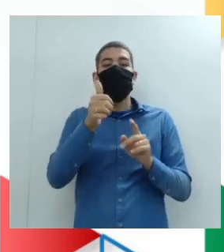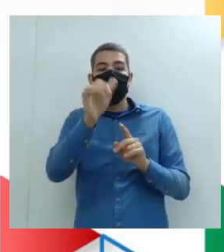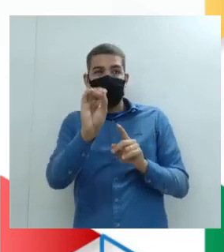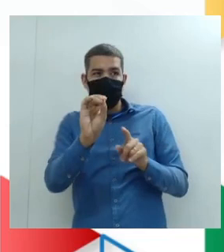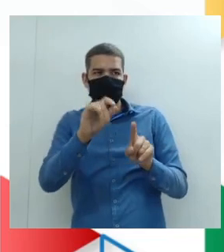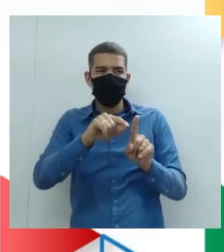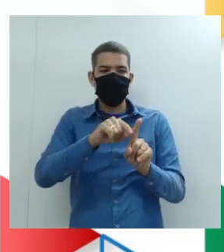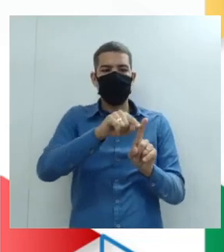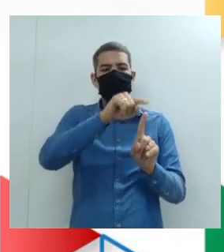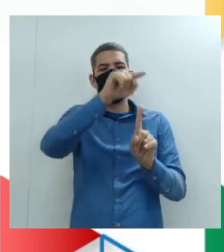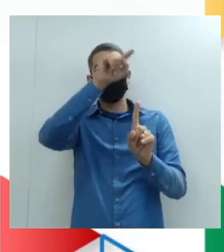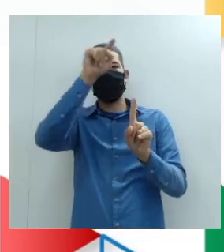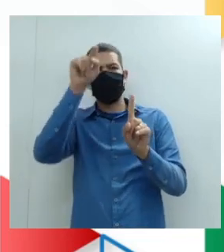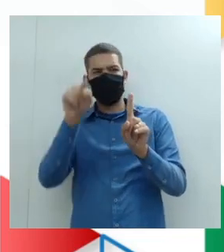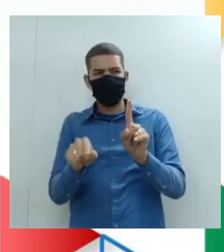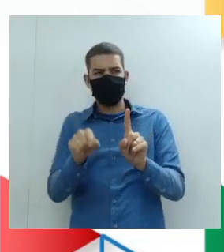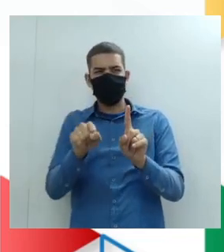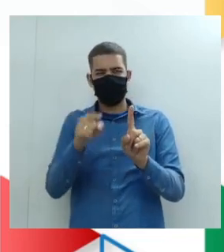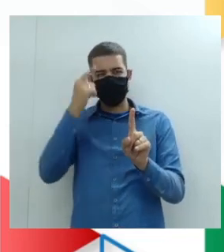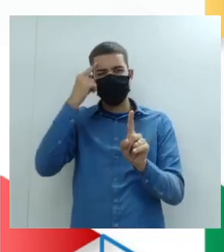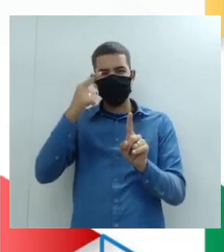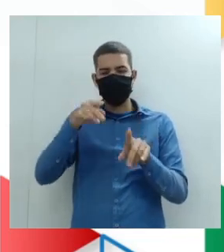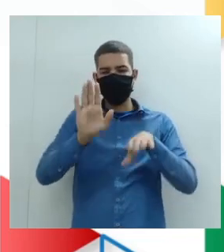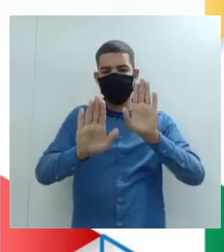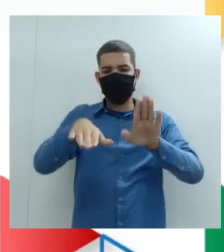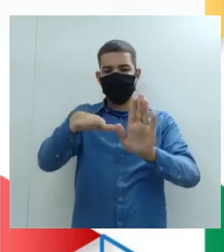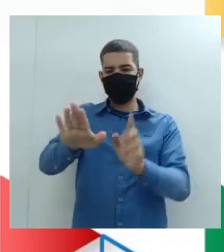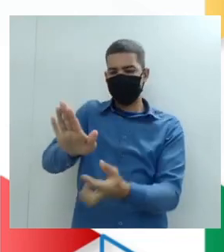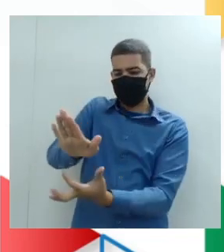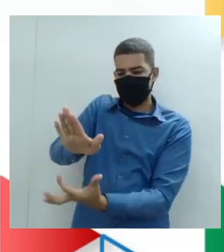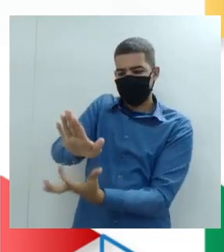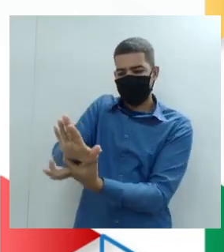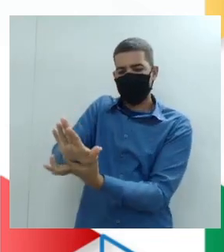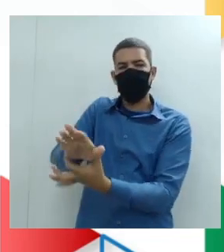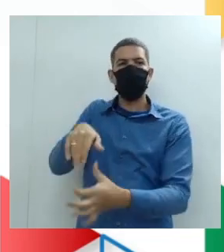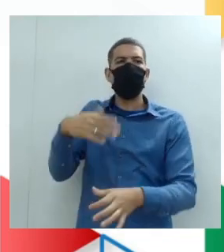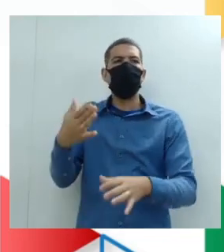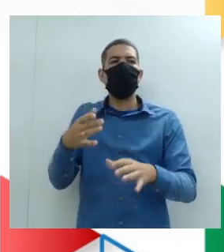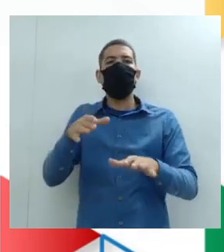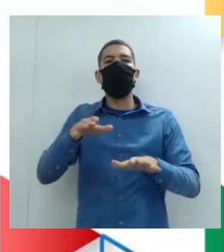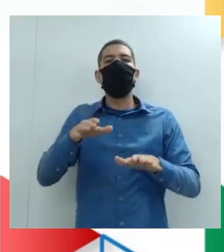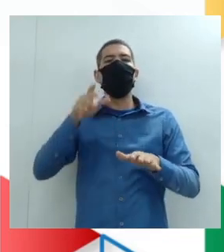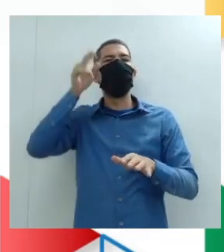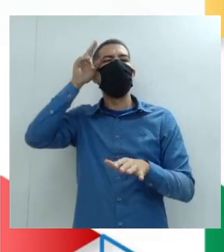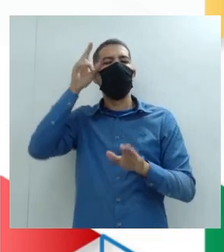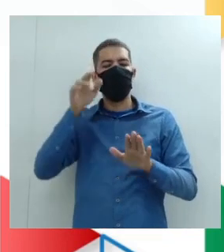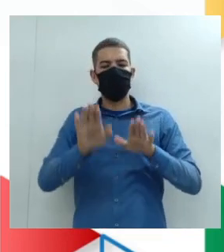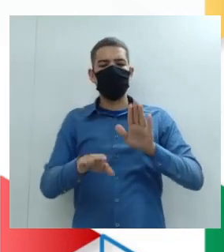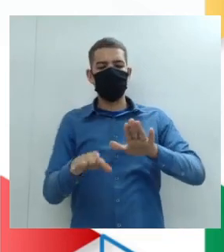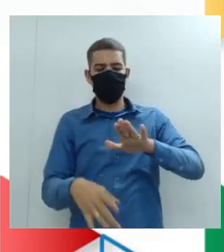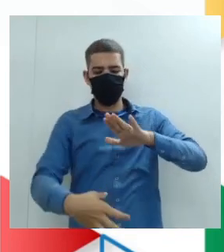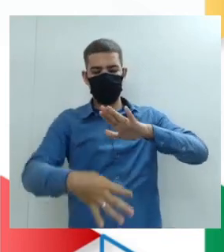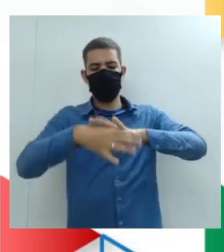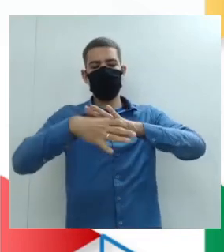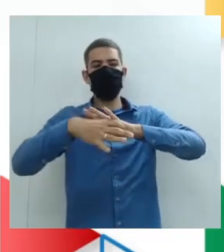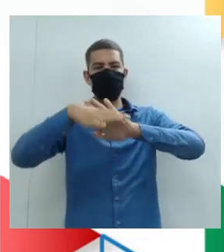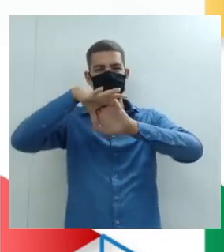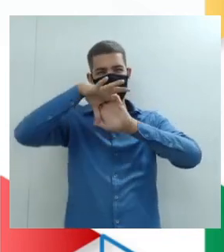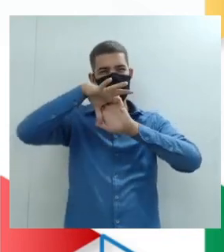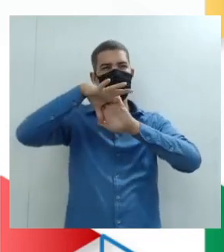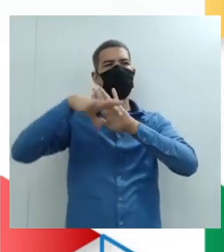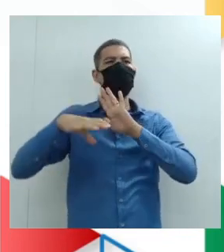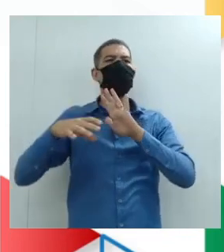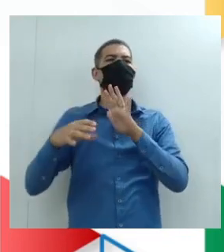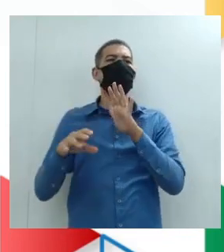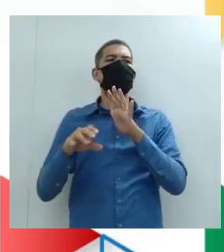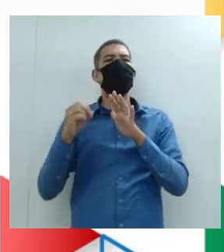era esse osso do calcanhar, como eles diziam, ou ferradura, também tinha duas nomenclaturas para o mesmo símbolo, ou até